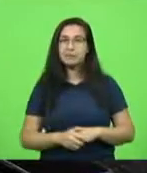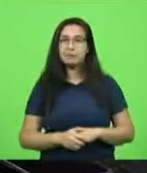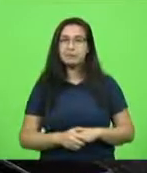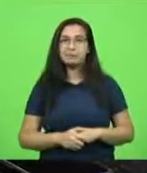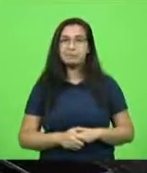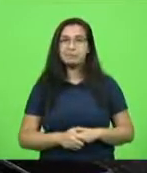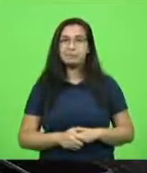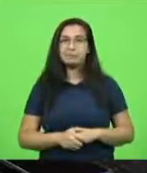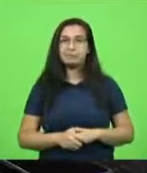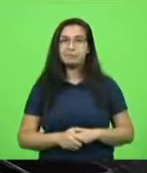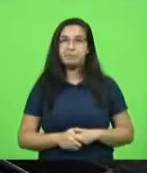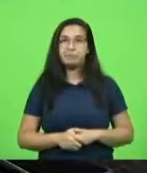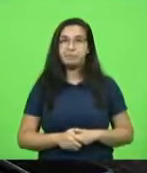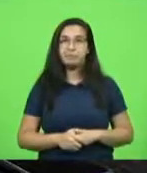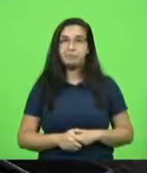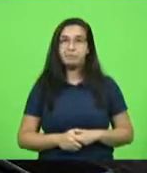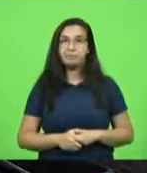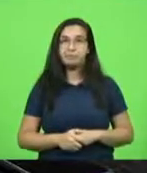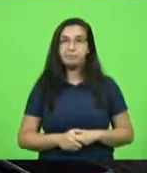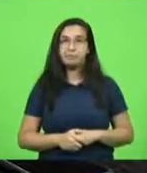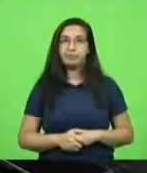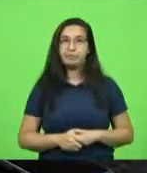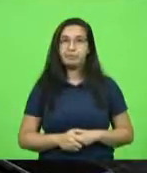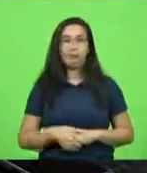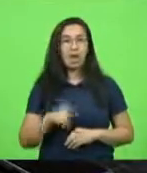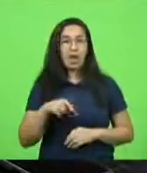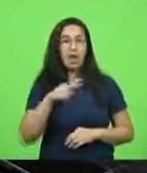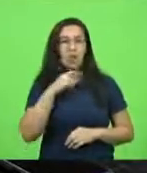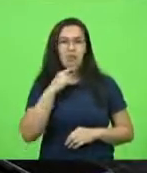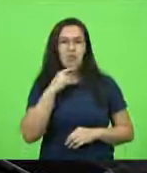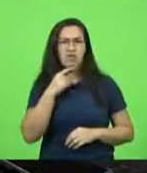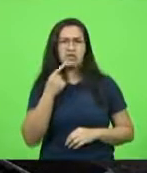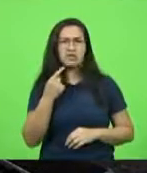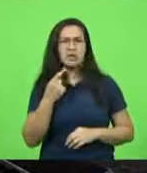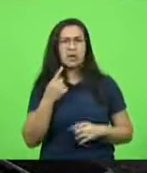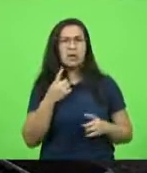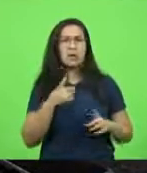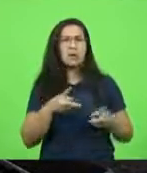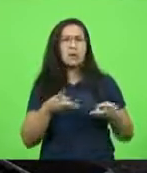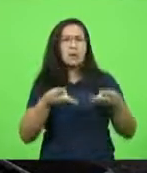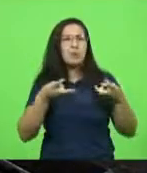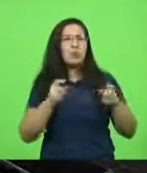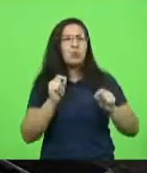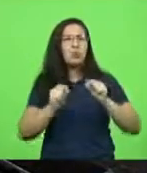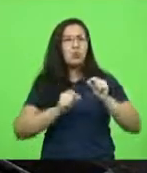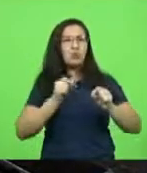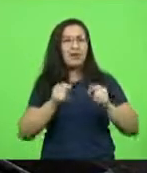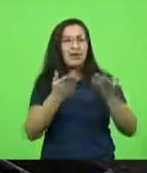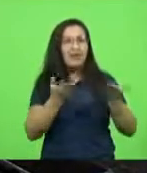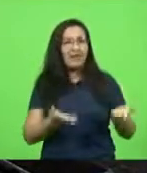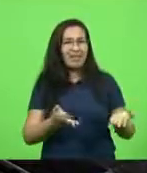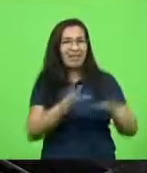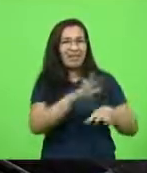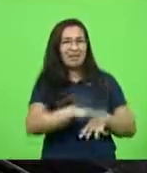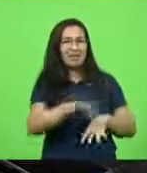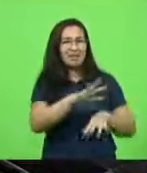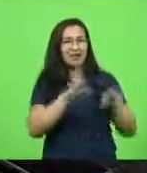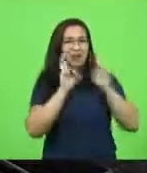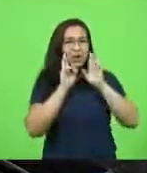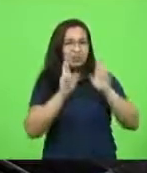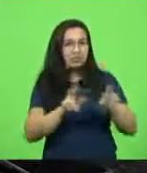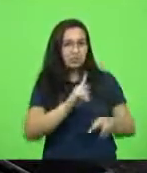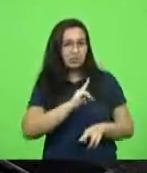e que não consiga ver que essa essa regionalidade está sendo respeitada muitas vezes por esse governo não está sendo